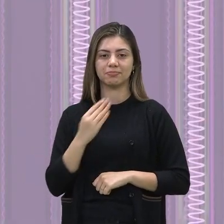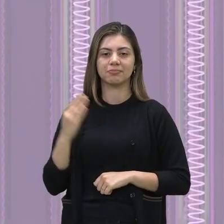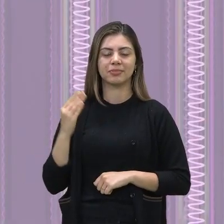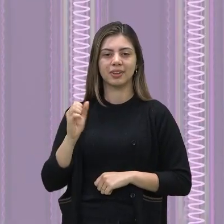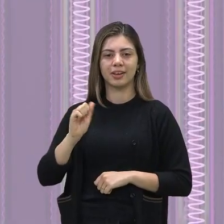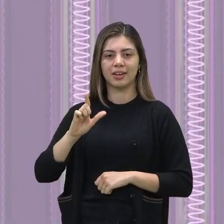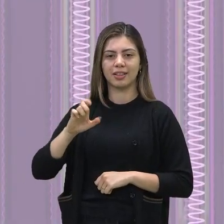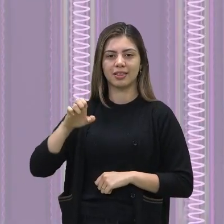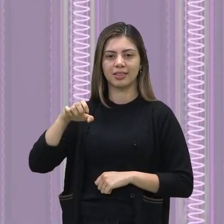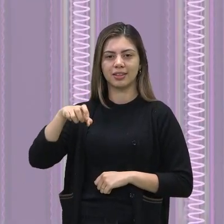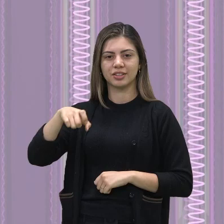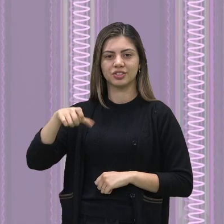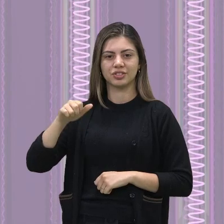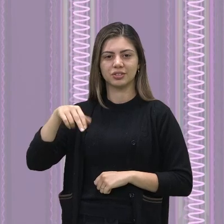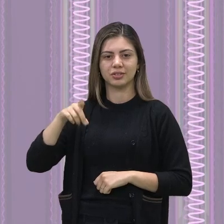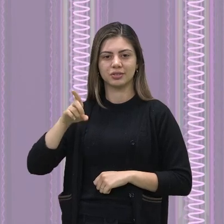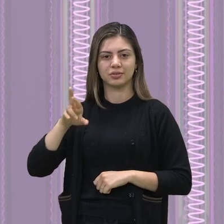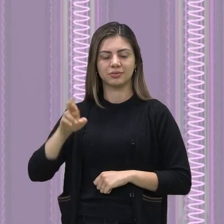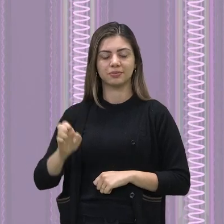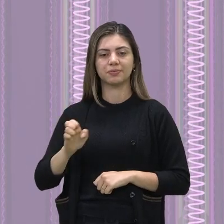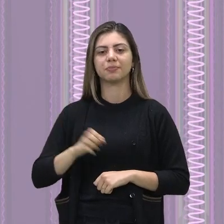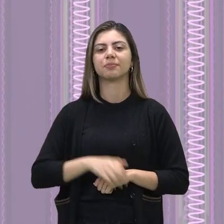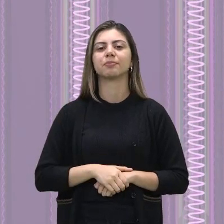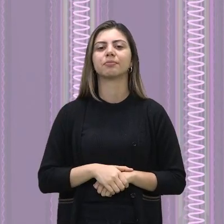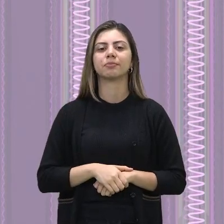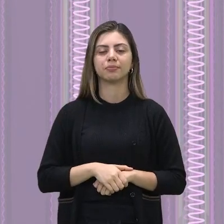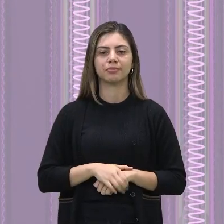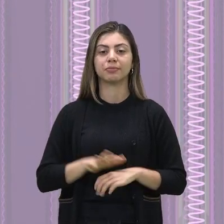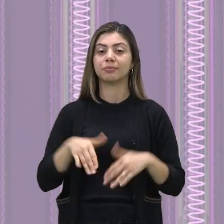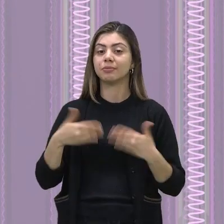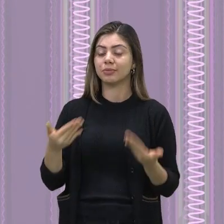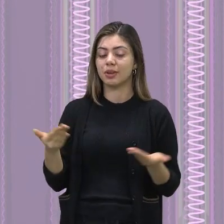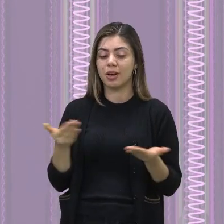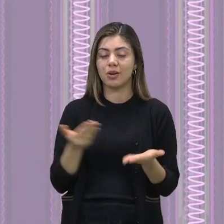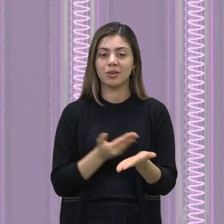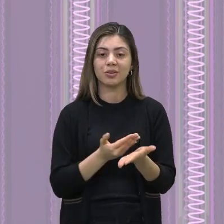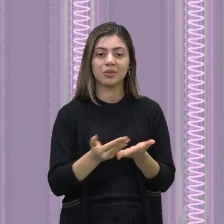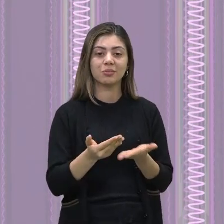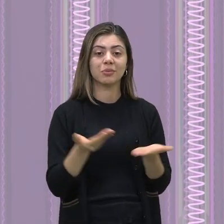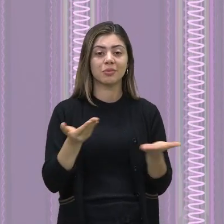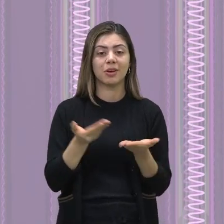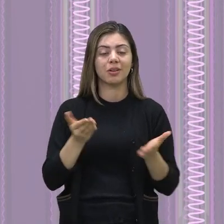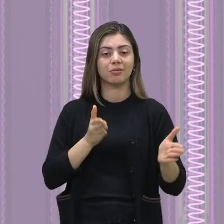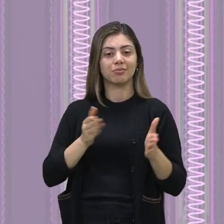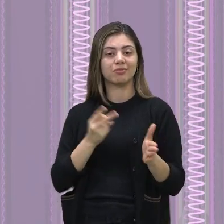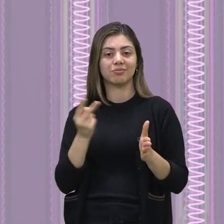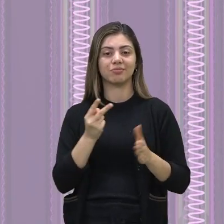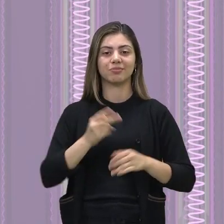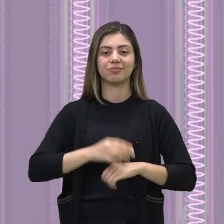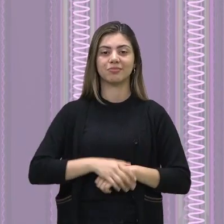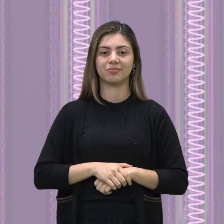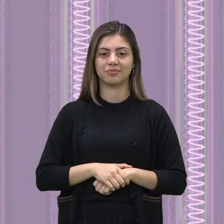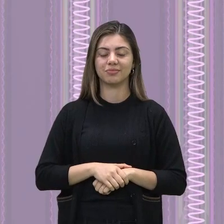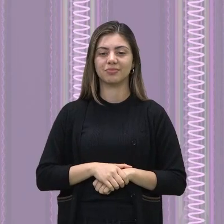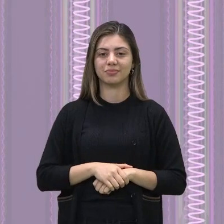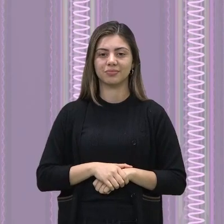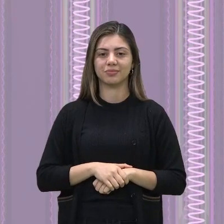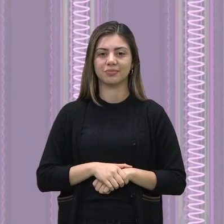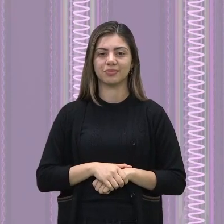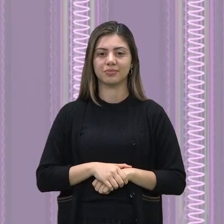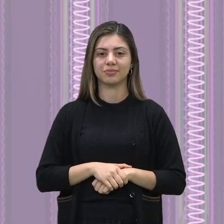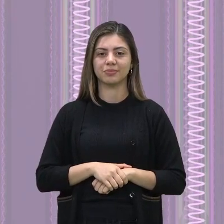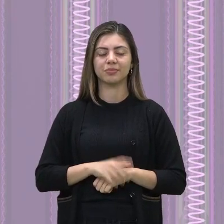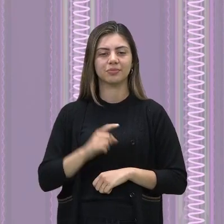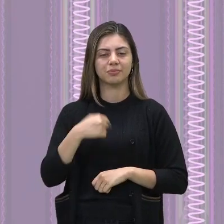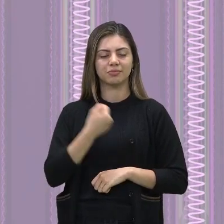dos Santos. Muito bem, vamos iniciar a nossa unidade 2, né?